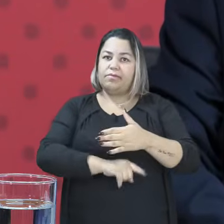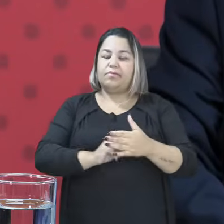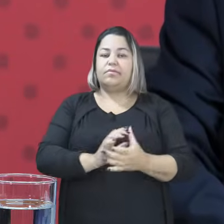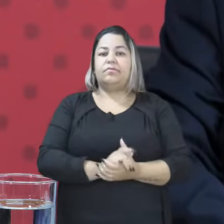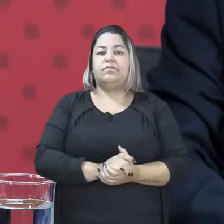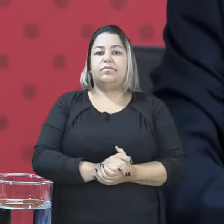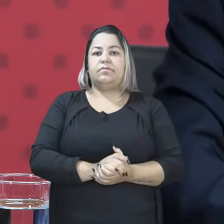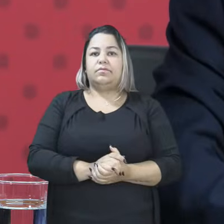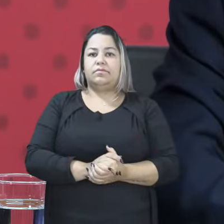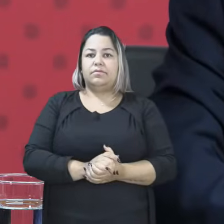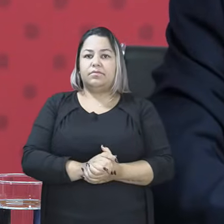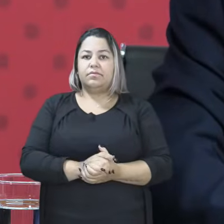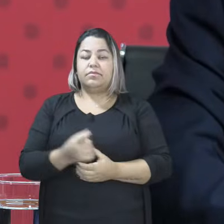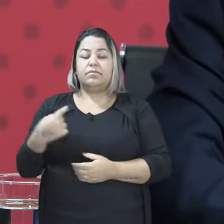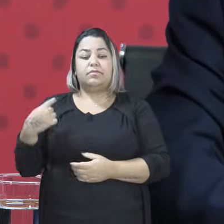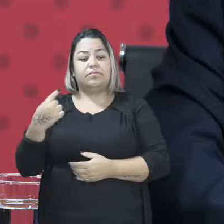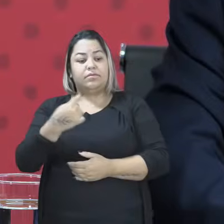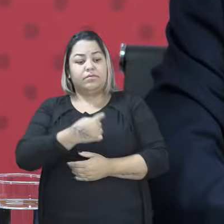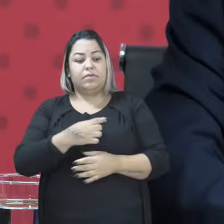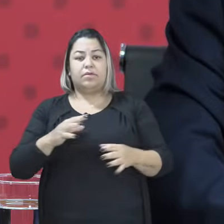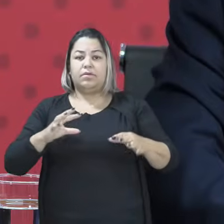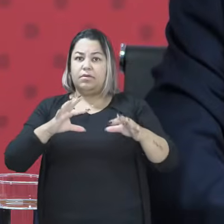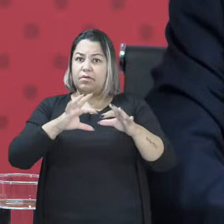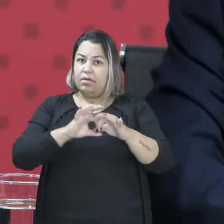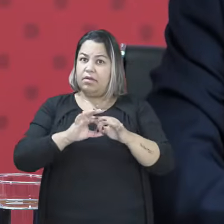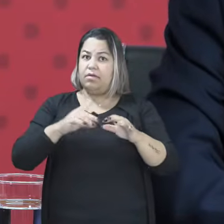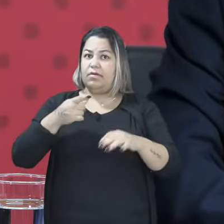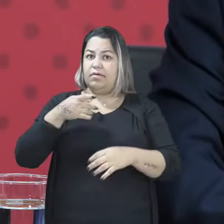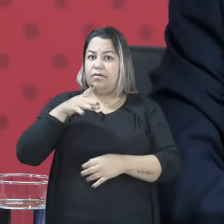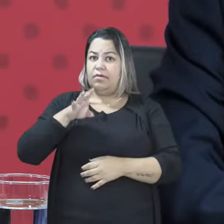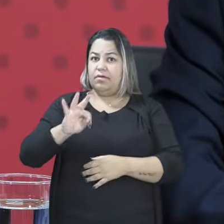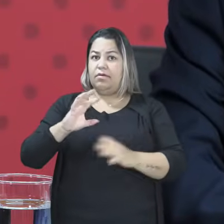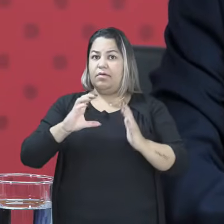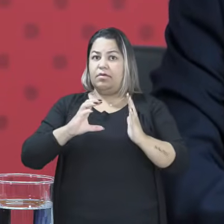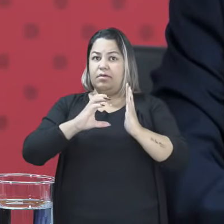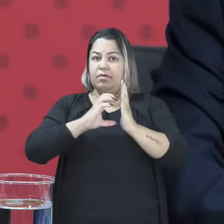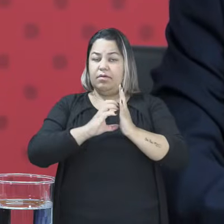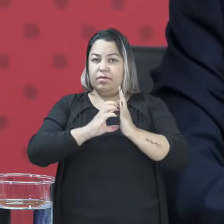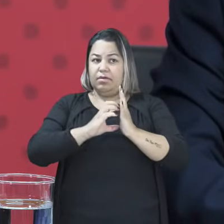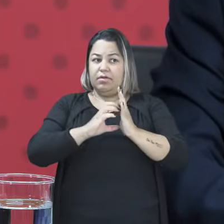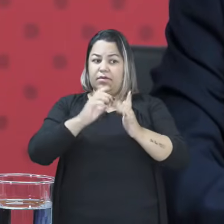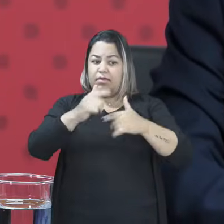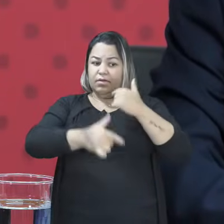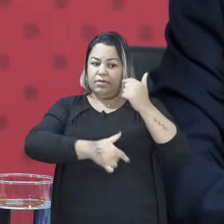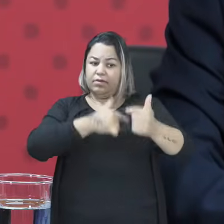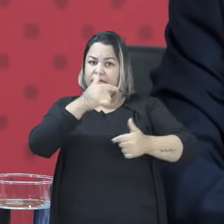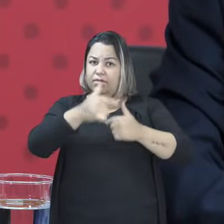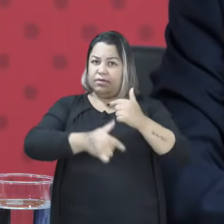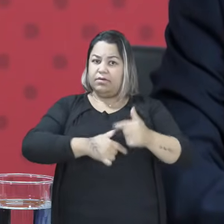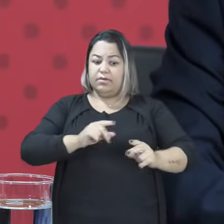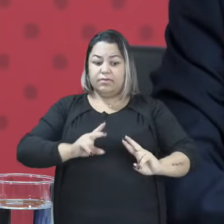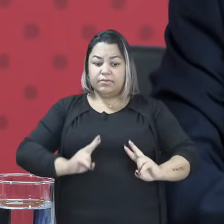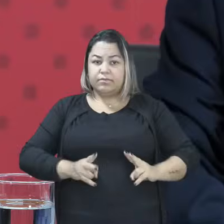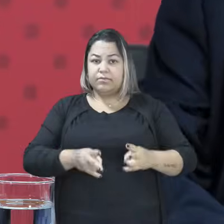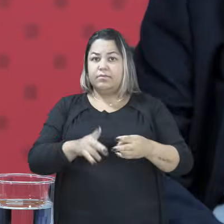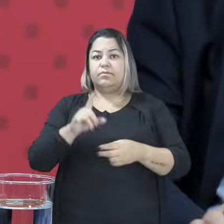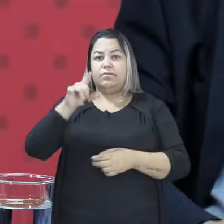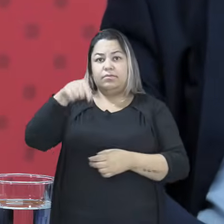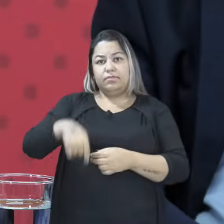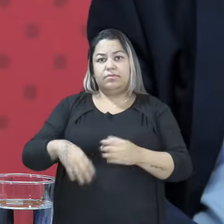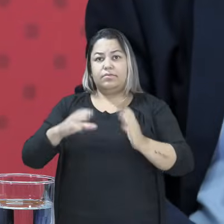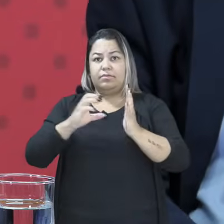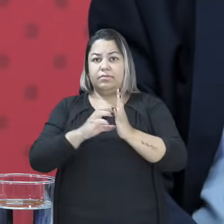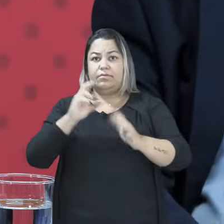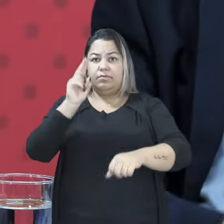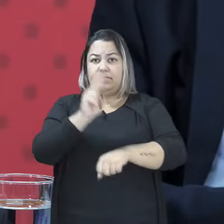os nossos laços, porque o PT é o partido dos trabalhadores. O PT sempre será o partido de defesa da